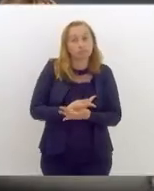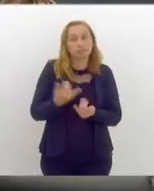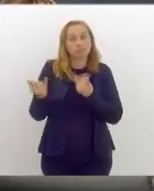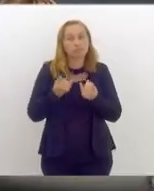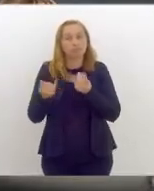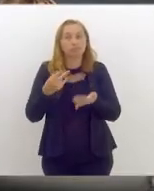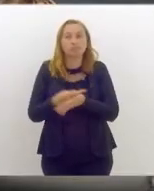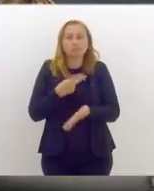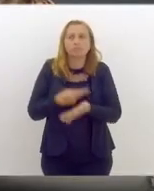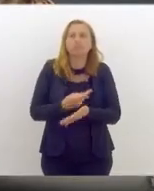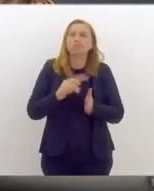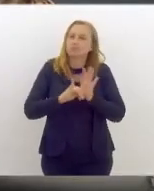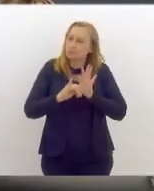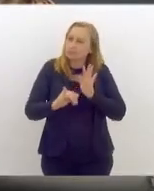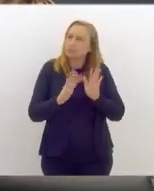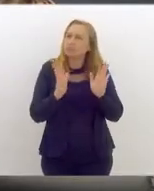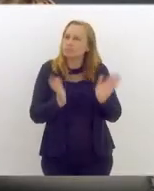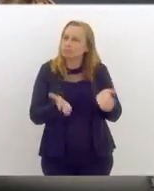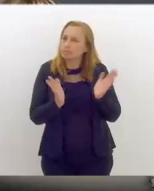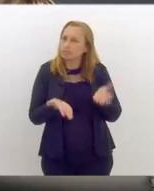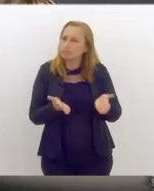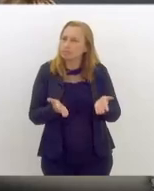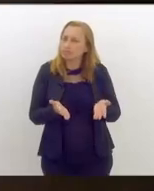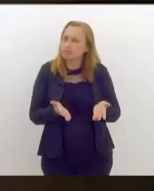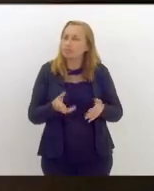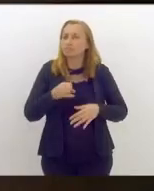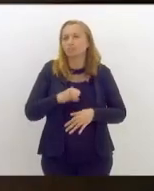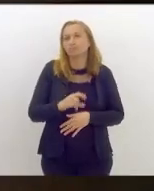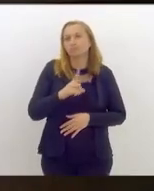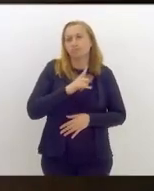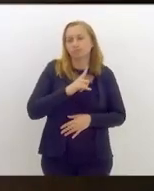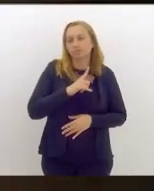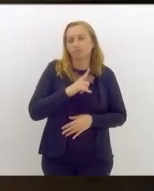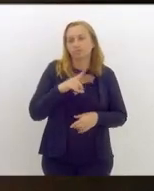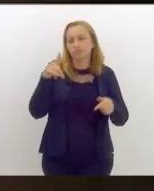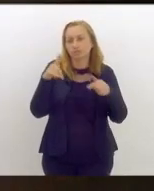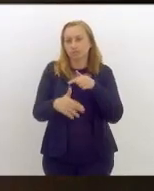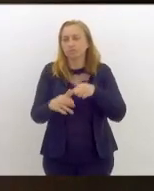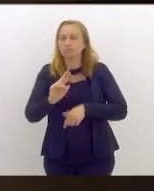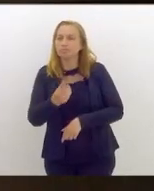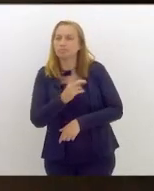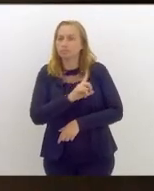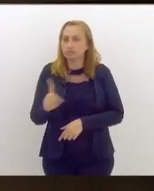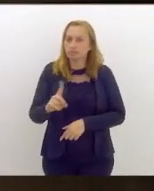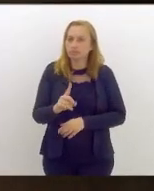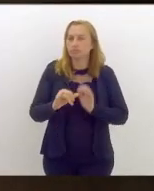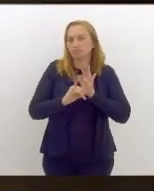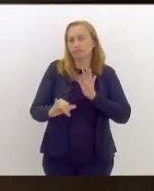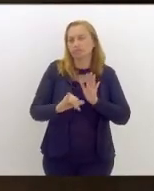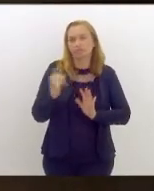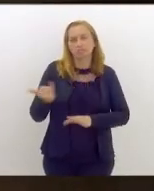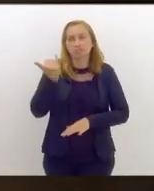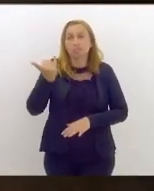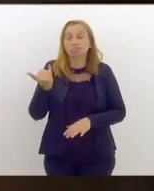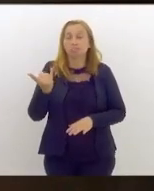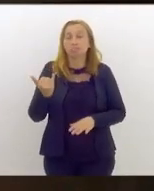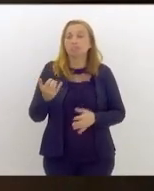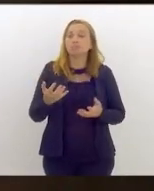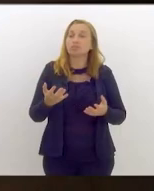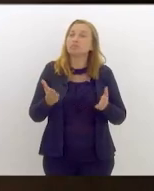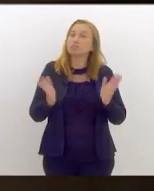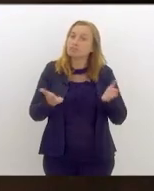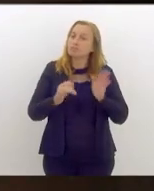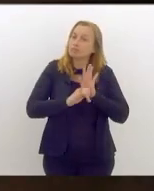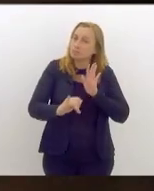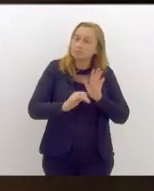vamos publicar agora se houve embargo ou não pela publicação isso não importa mais vamos colocar